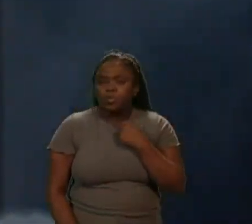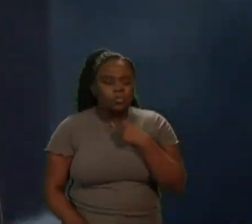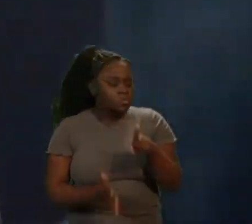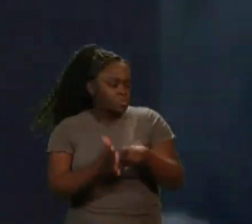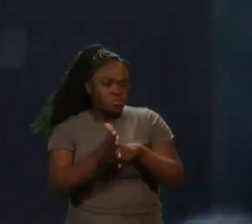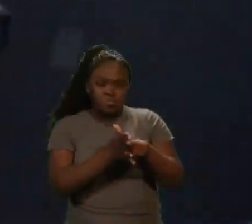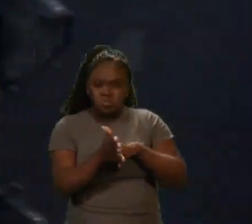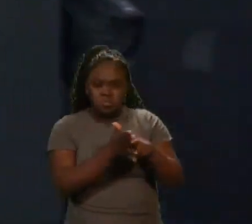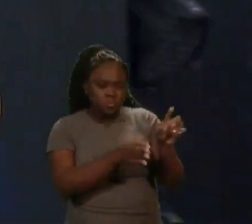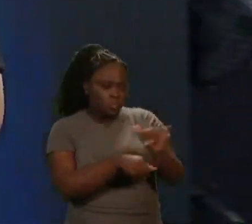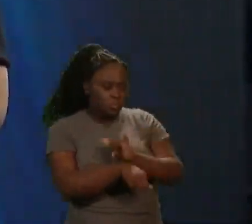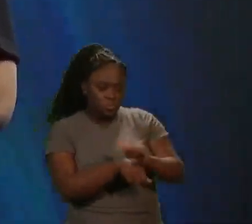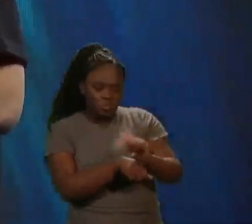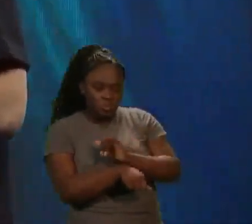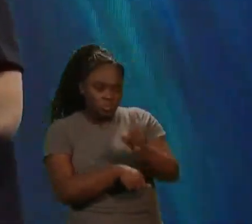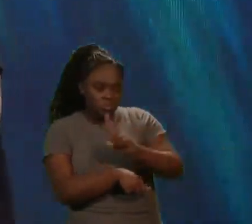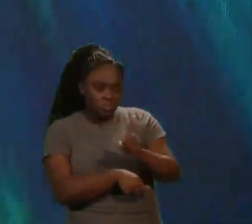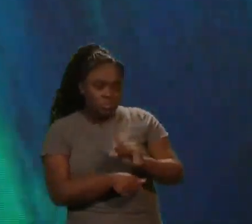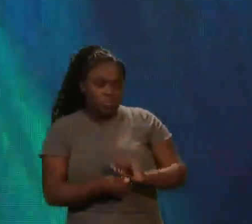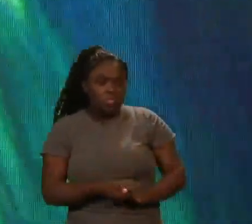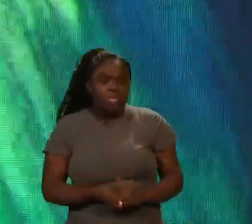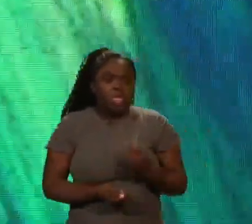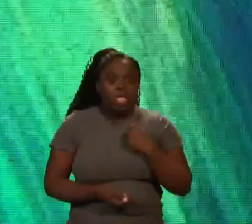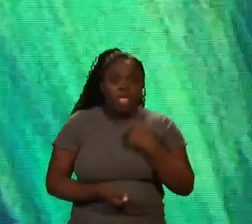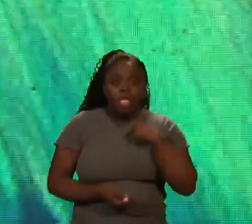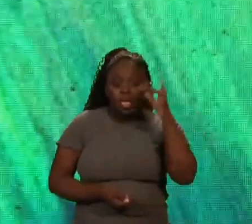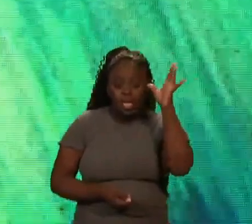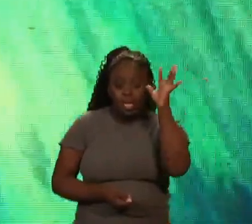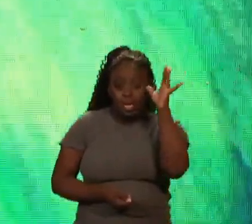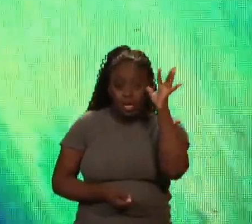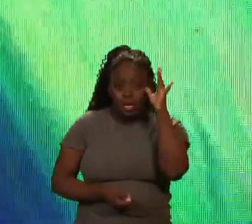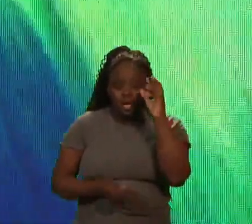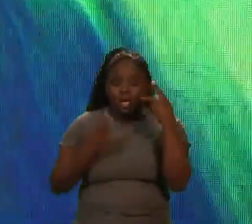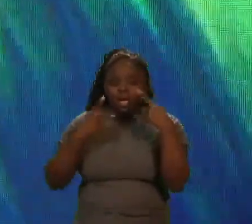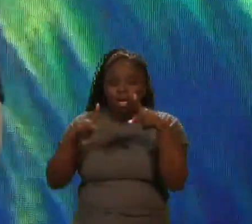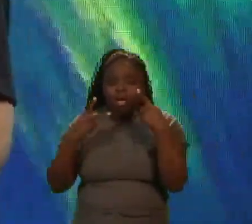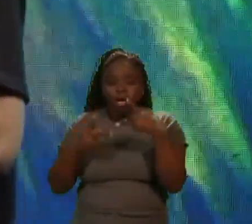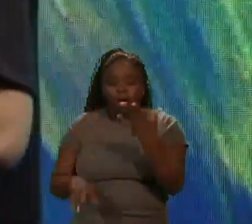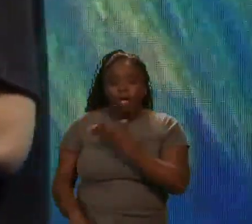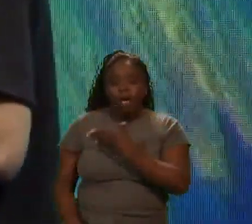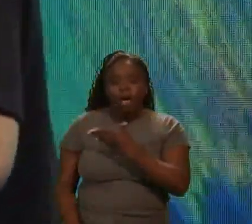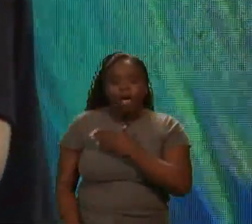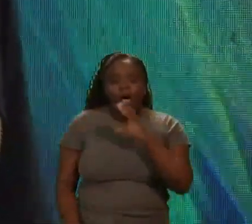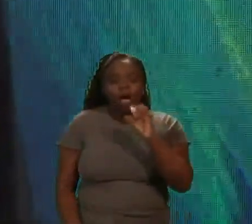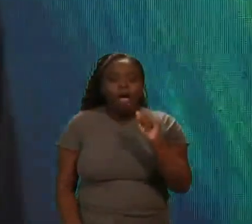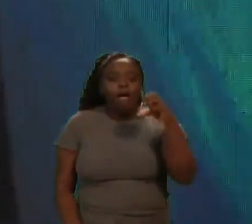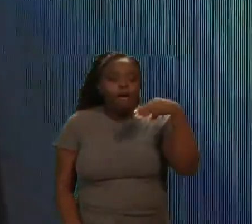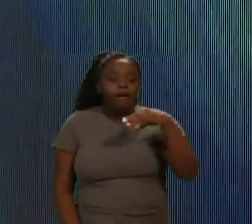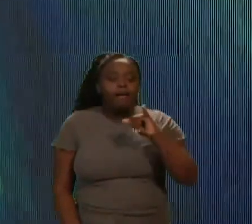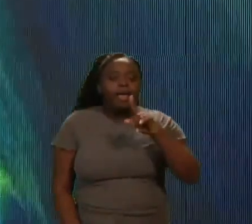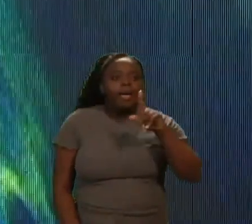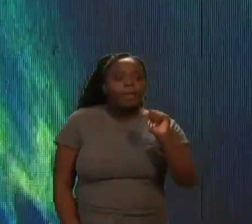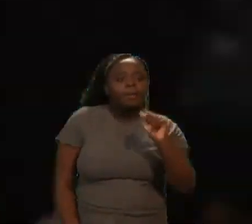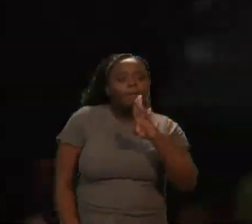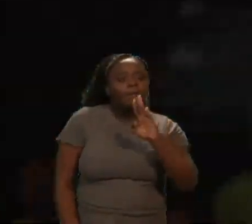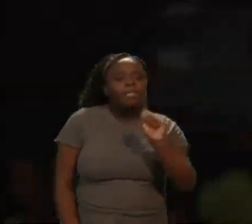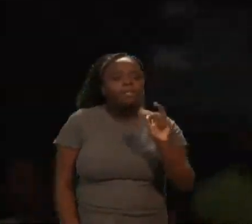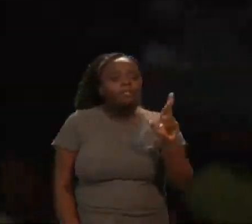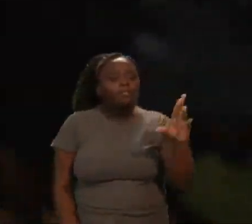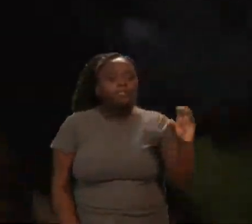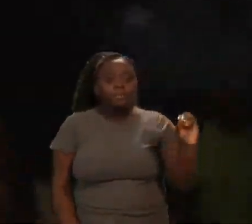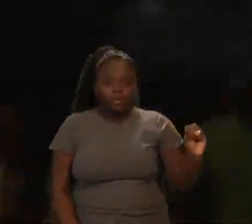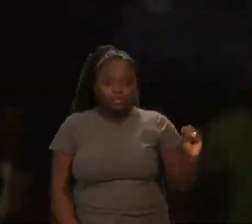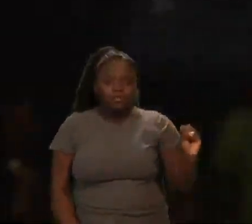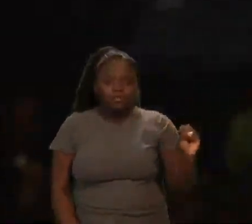pesquisando no YouTube. Eu estava vendo a ministração de uma amiga chamada Camila Barros, na nossa igreja do Verbo da Vida, lá em